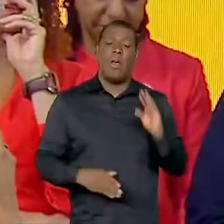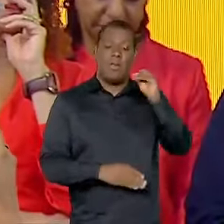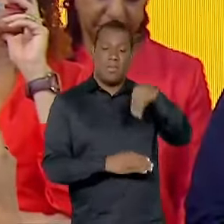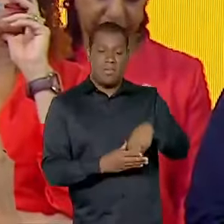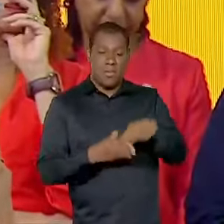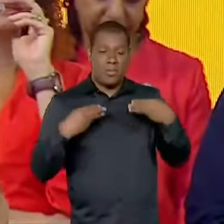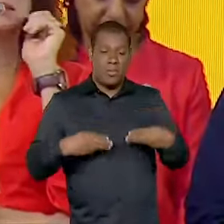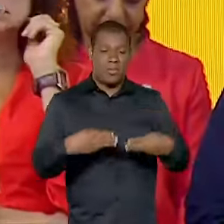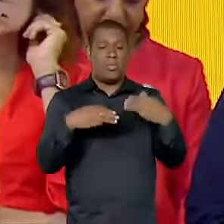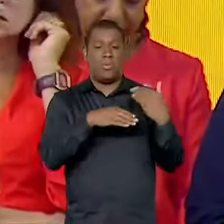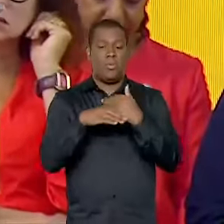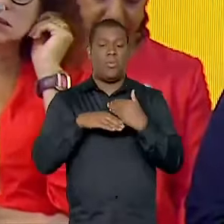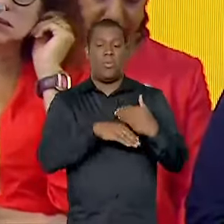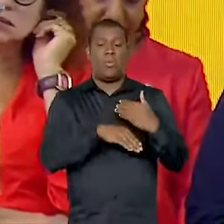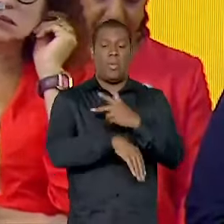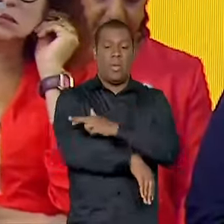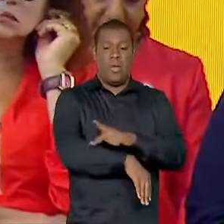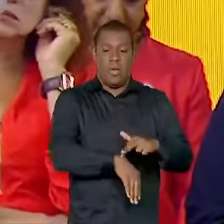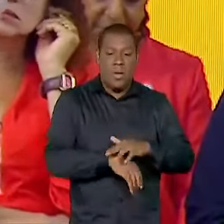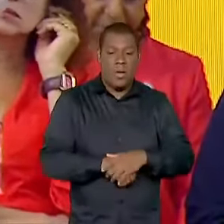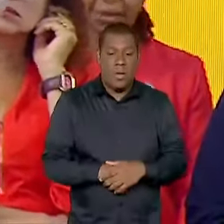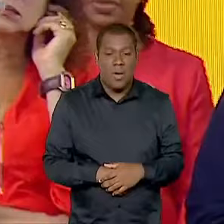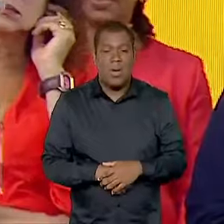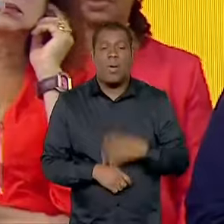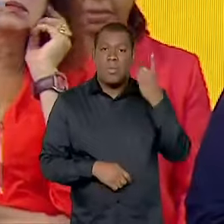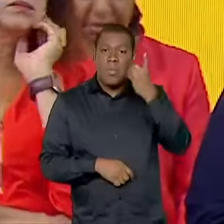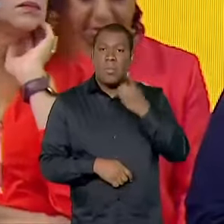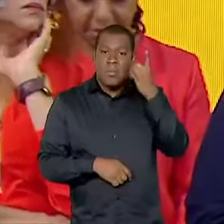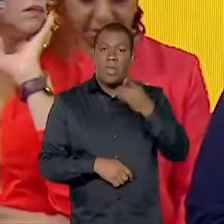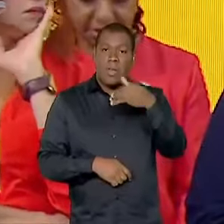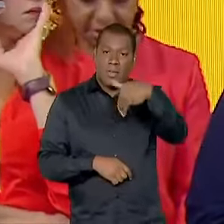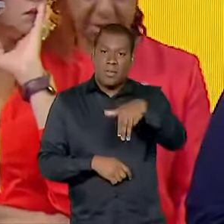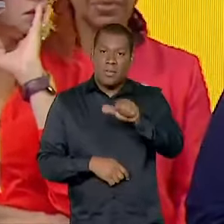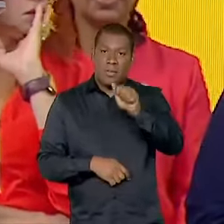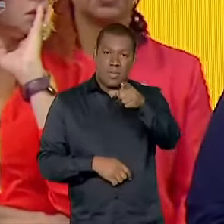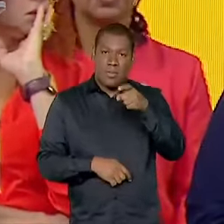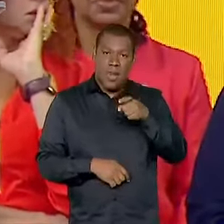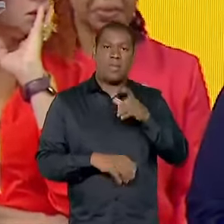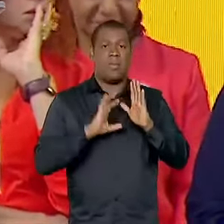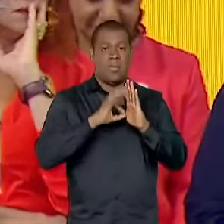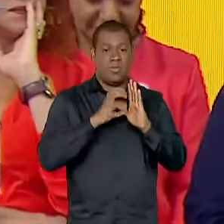Racial, deputado de Tistrais, Max Maciel, do PSOL,